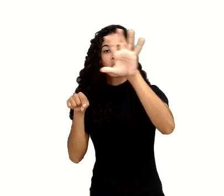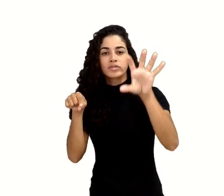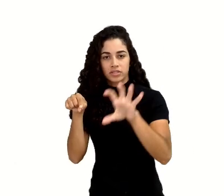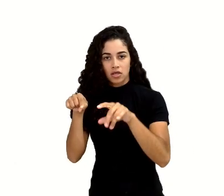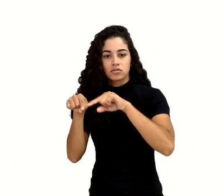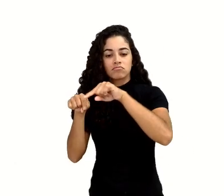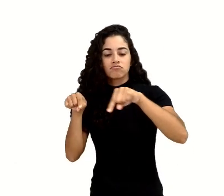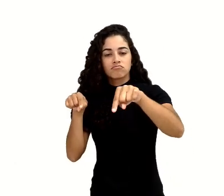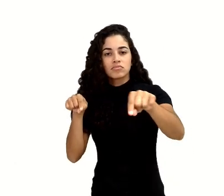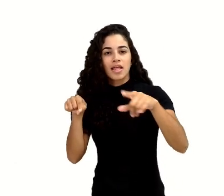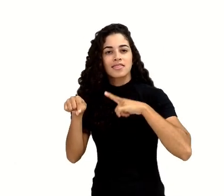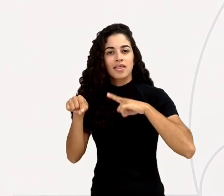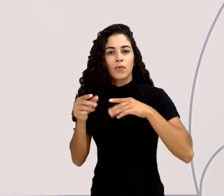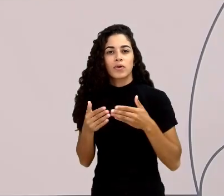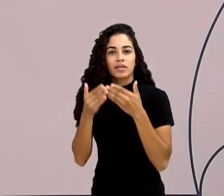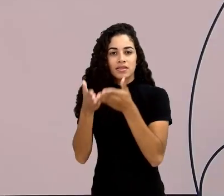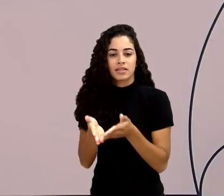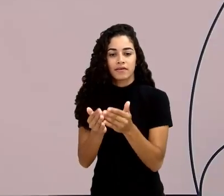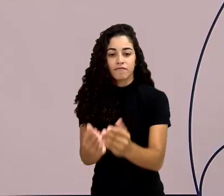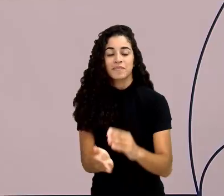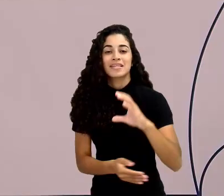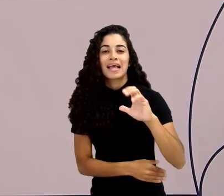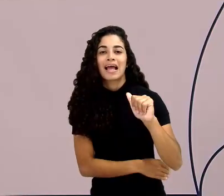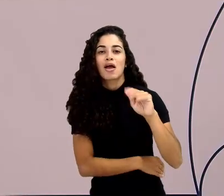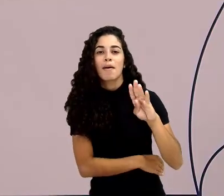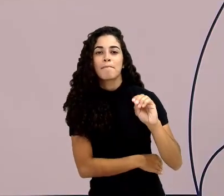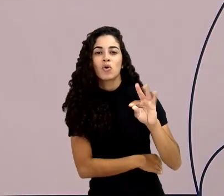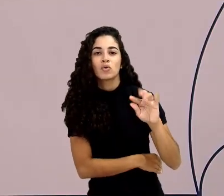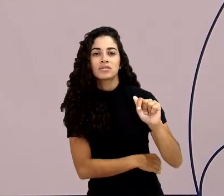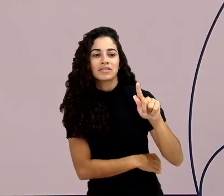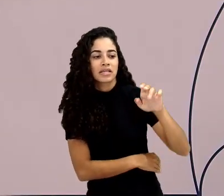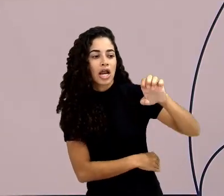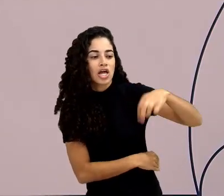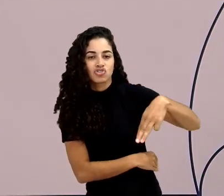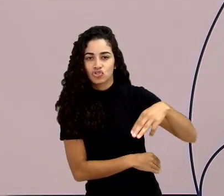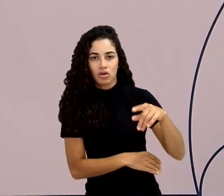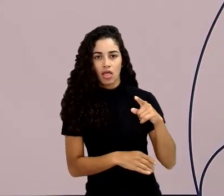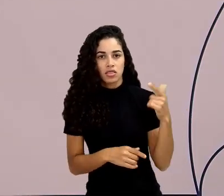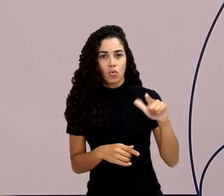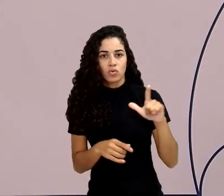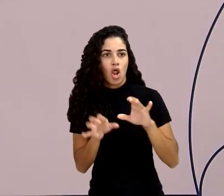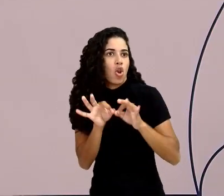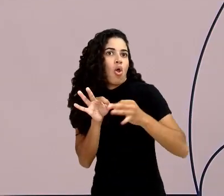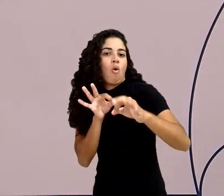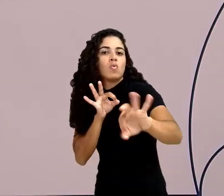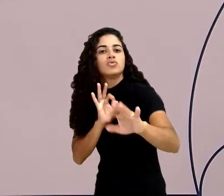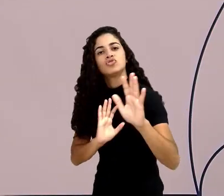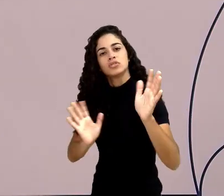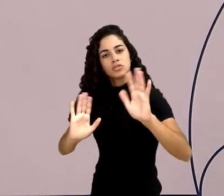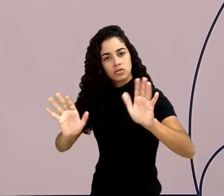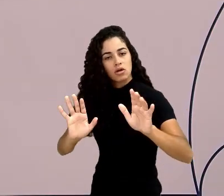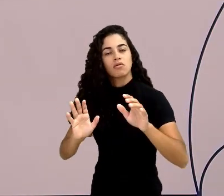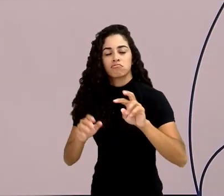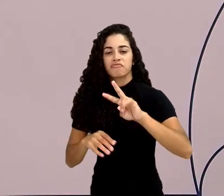que a gente chama de navegação de cabotagem, né, sem se distanciar muito para o alto mar, seguindo ali